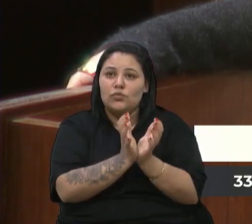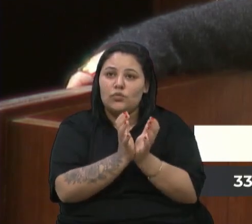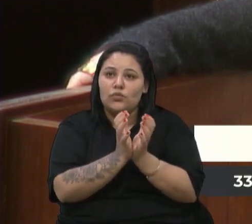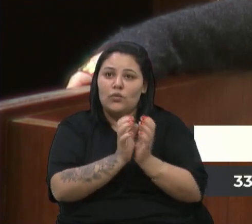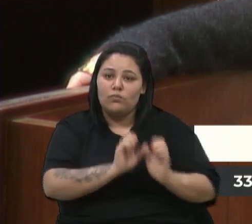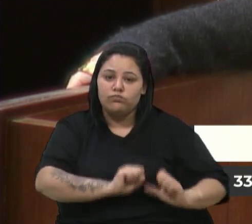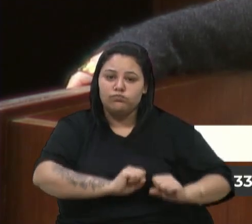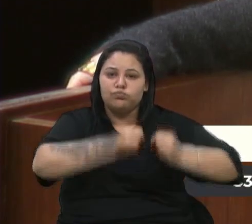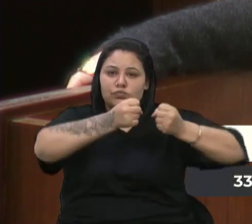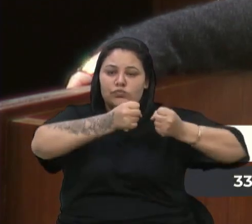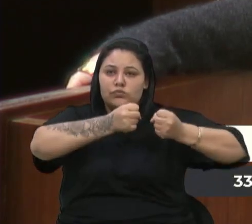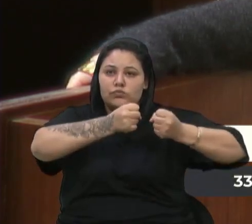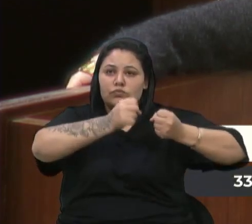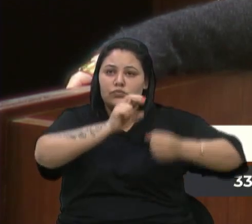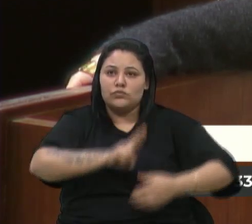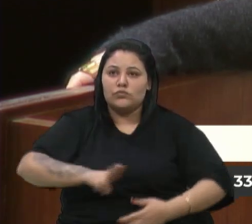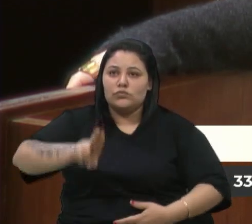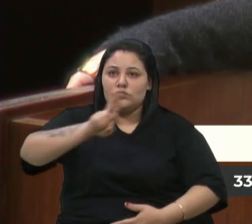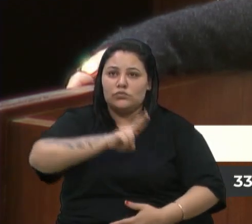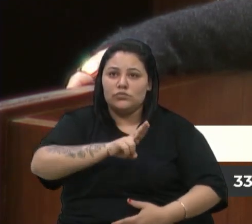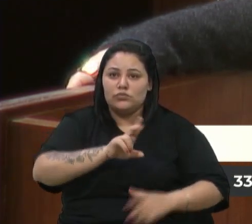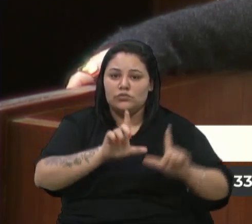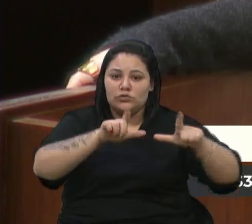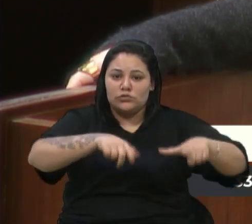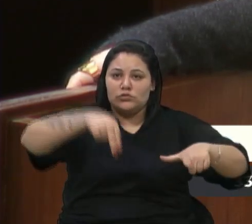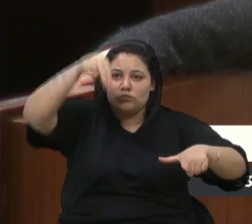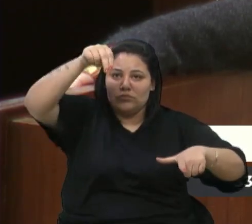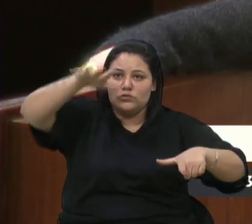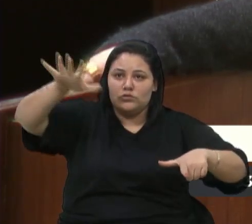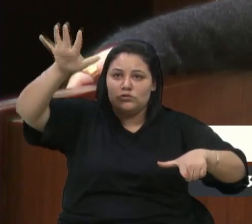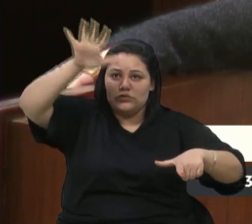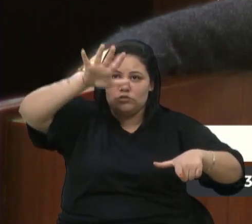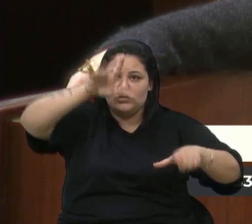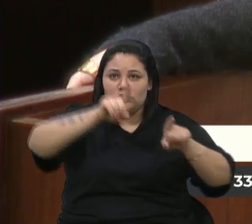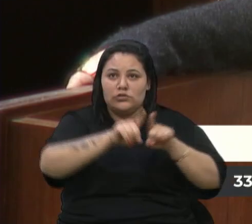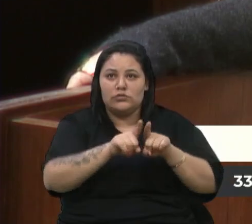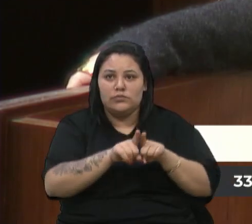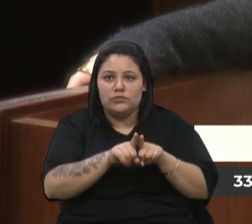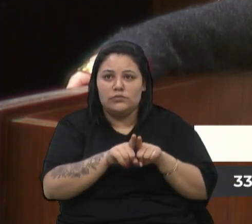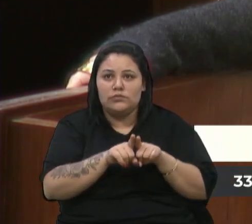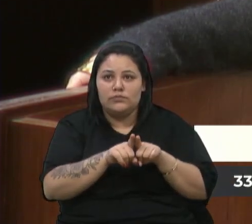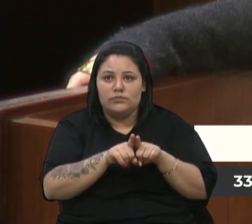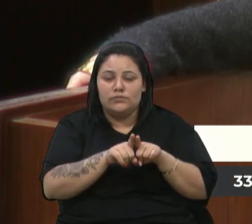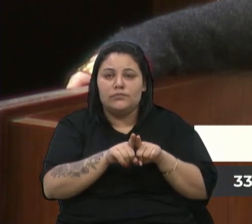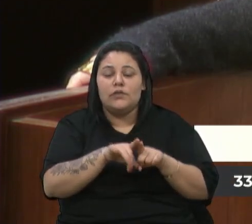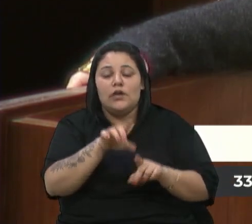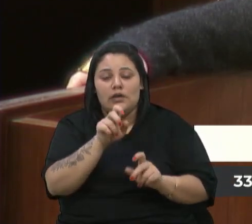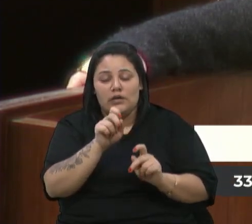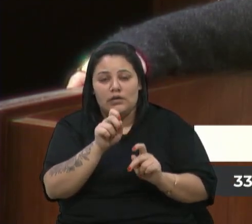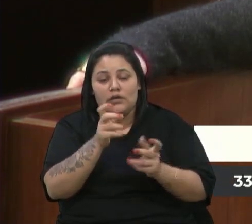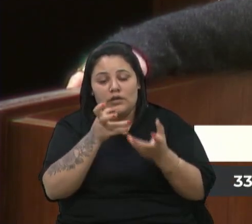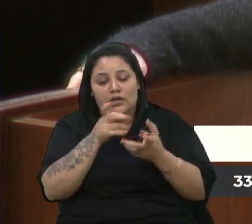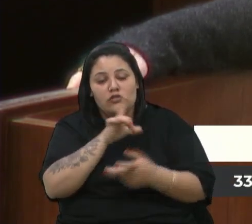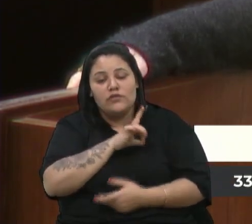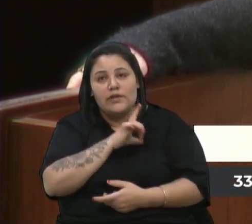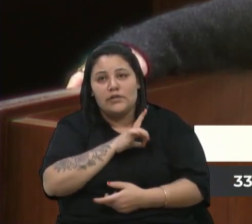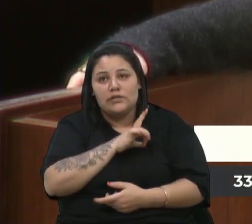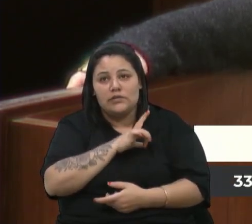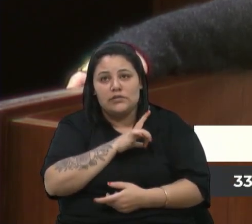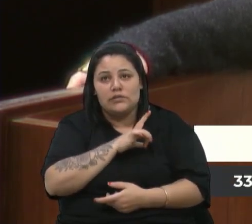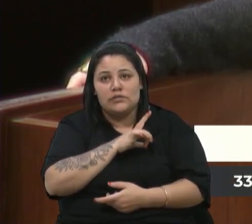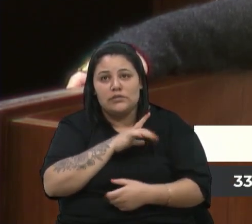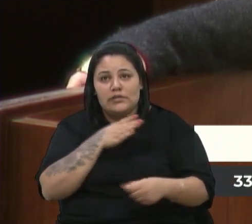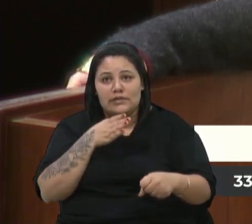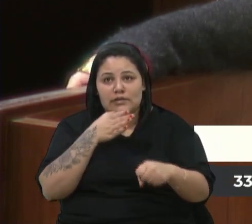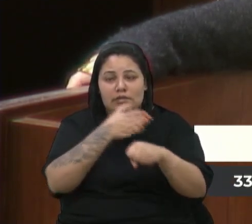Defesa da Universidade Federal na região Nordeste. Nós gostaríamos que tivesse, pelo menos na